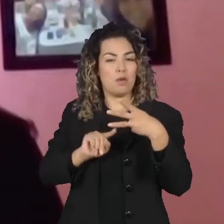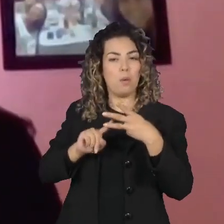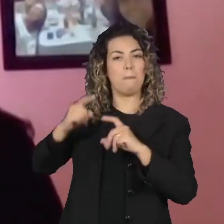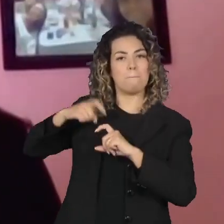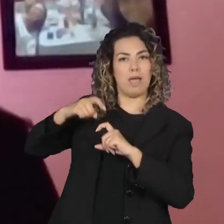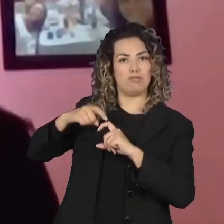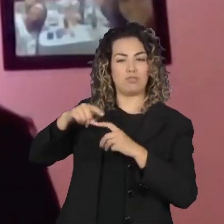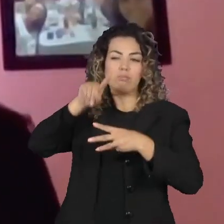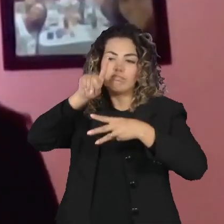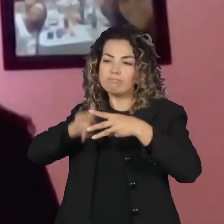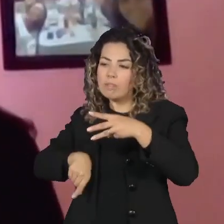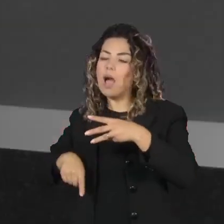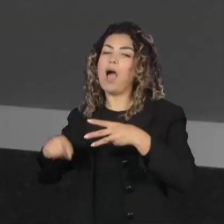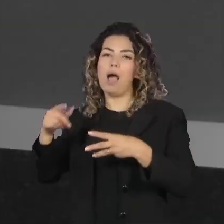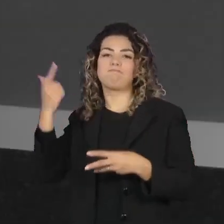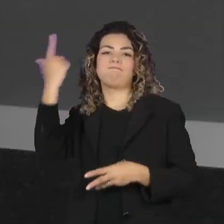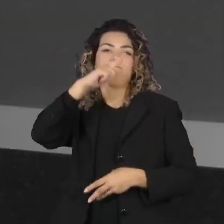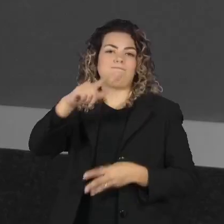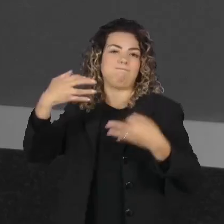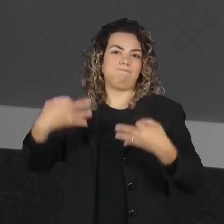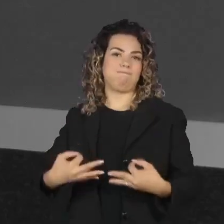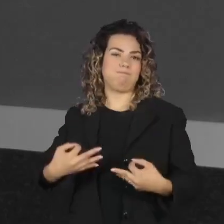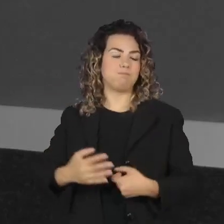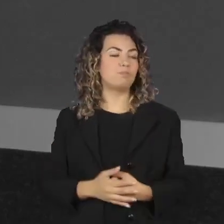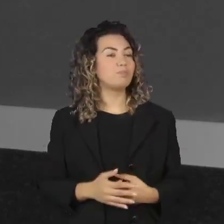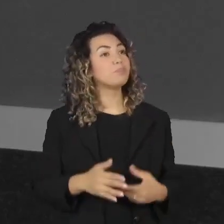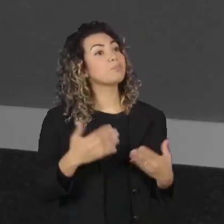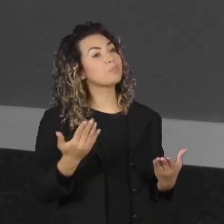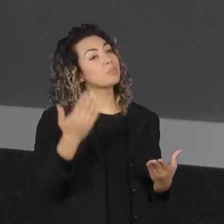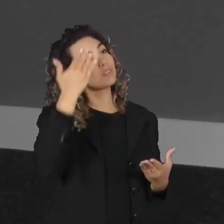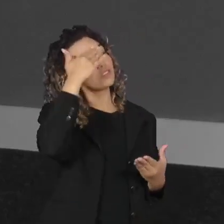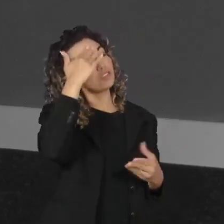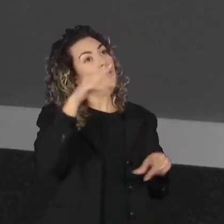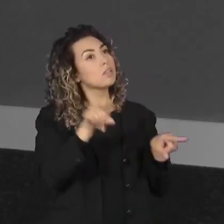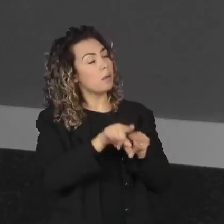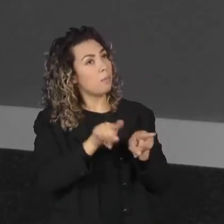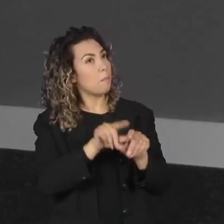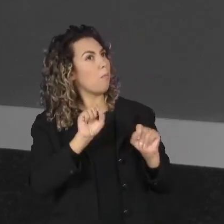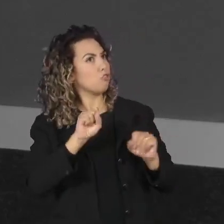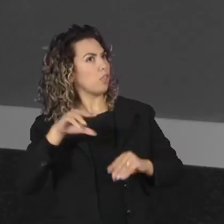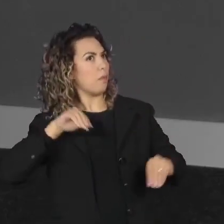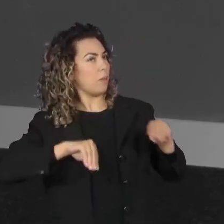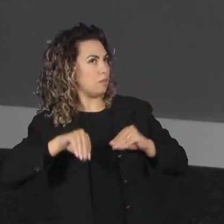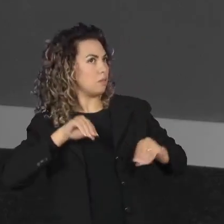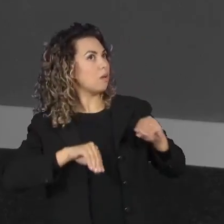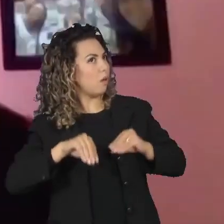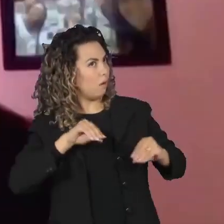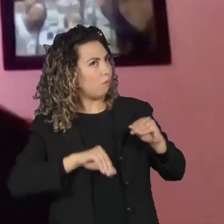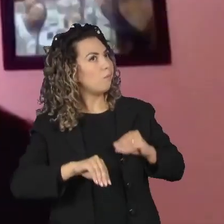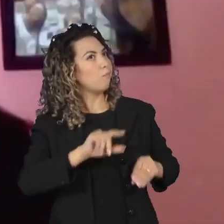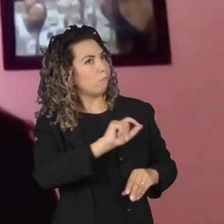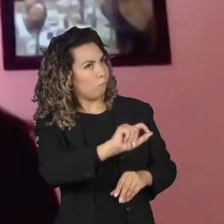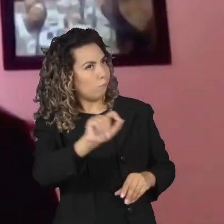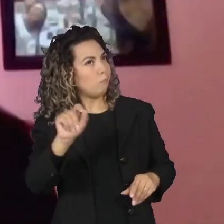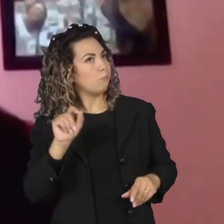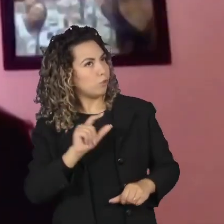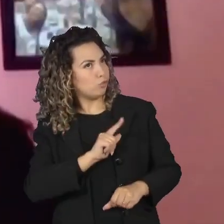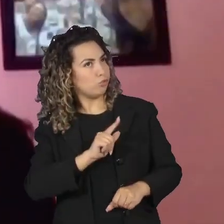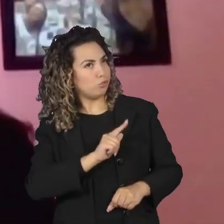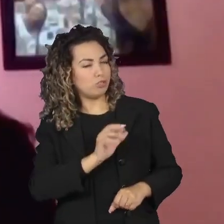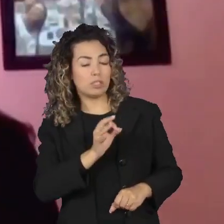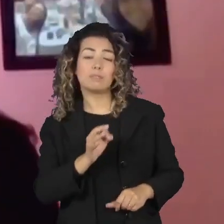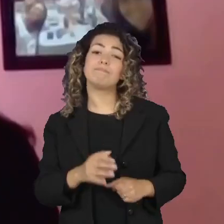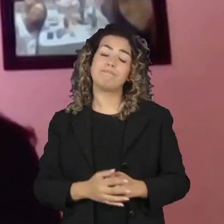um tratamento de forma mais adequada. E você citou a aproximação com a depressão, que realmente está bem presente, né? Sim, acho que